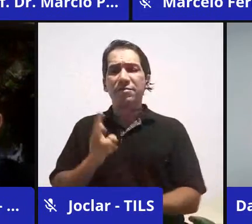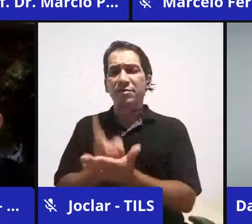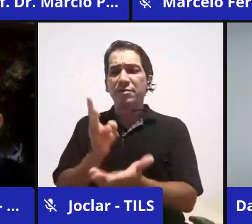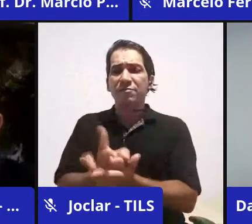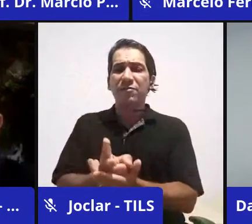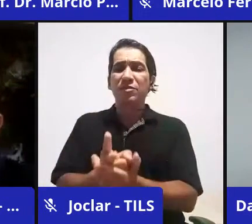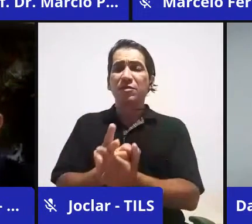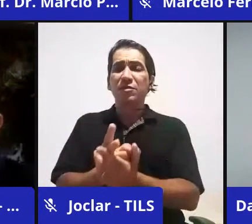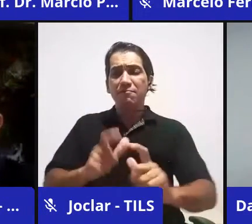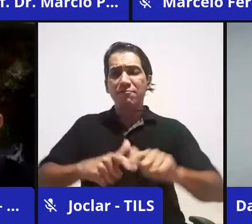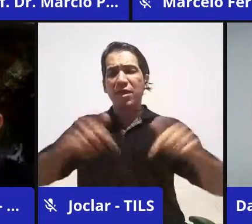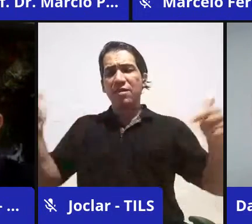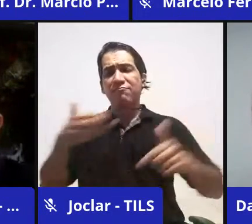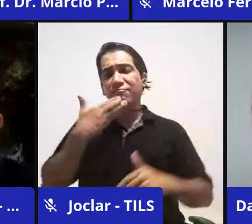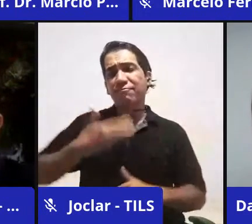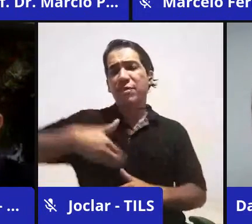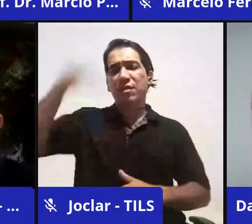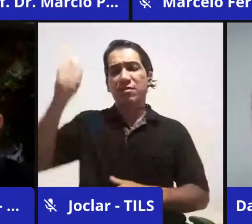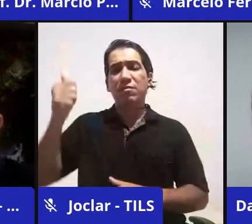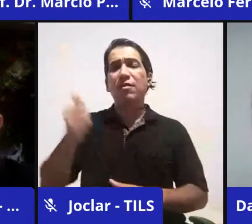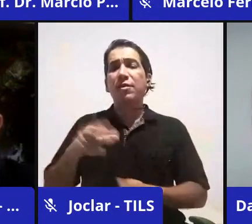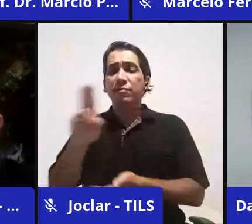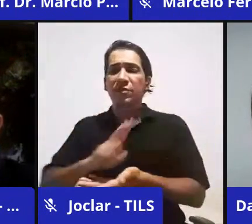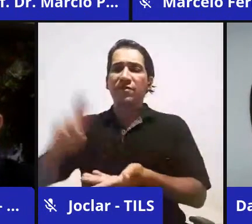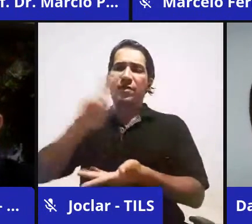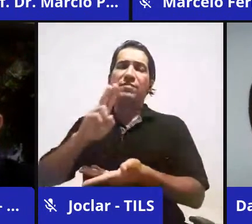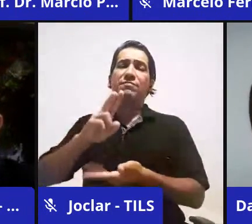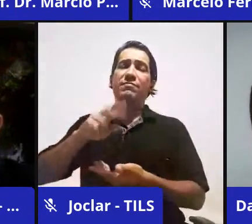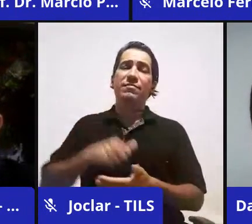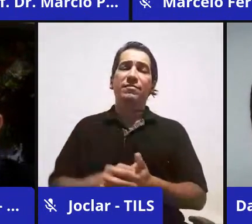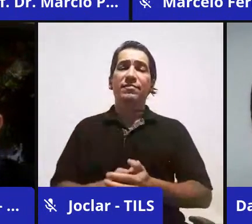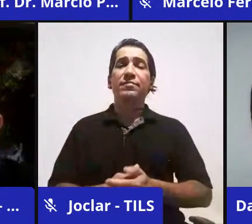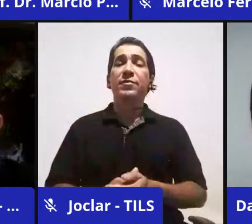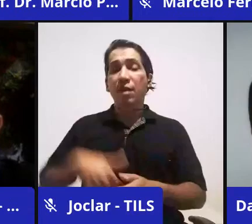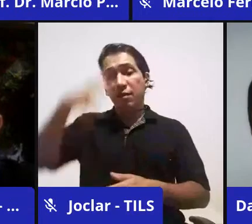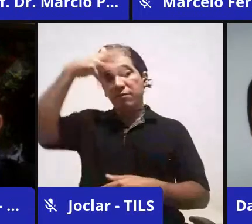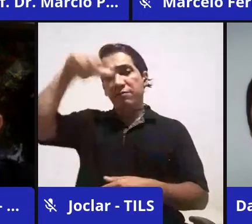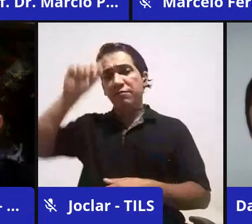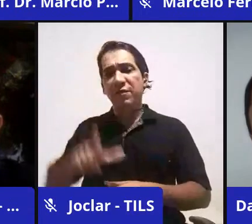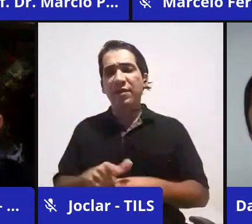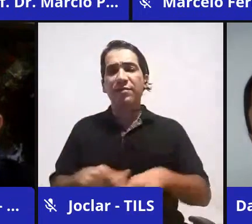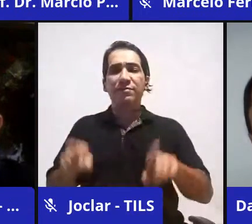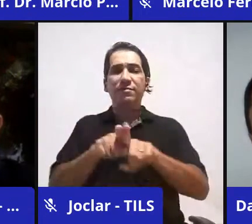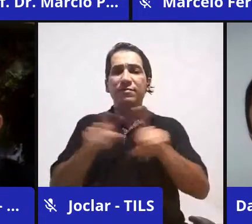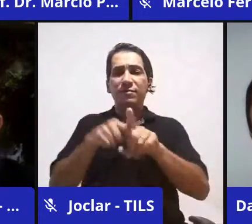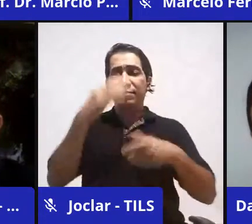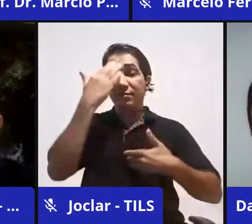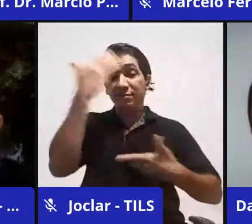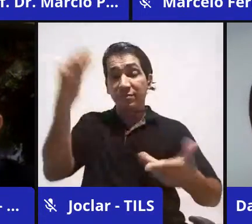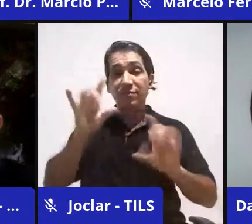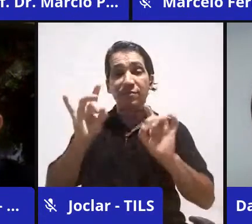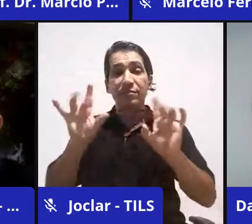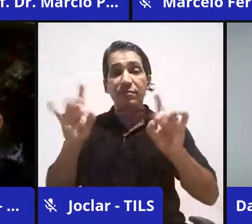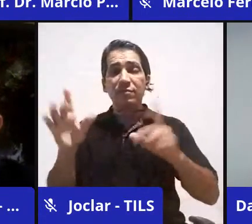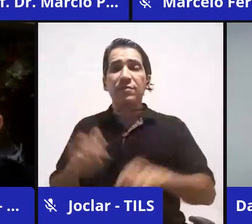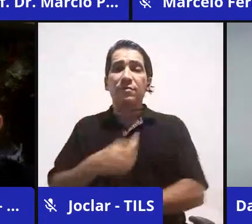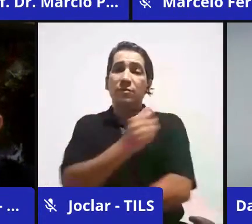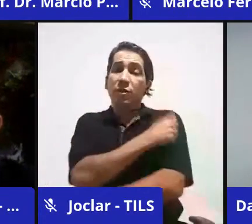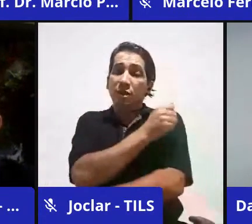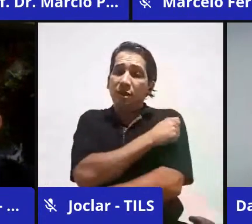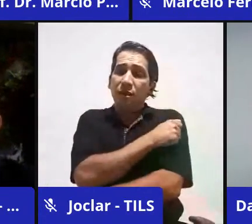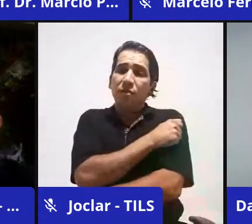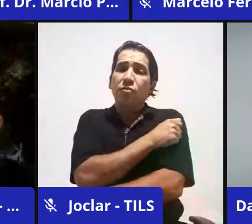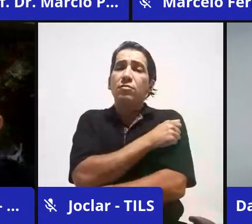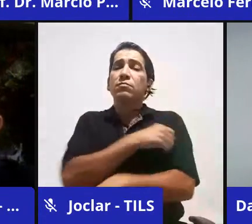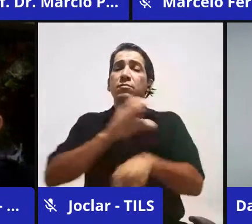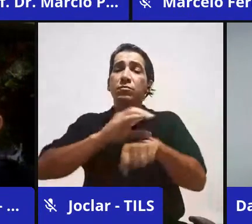nosso estado de Mato Grosso do Sul. Em especial também, boa noite e um agradecimento aos alunos e alunas do curso